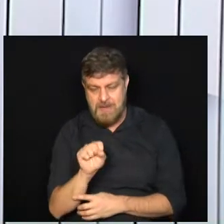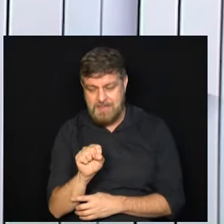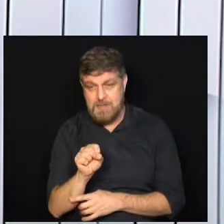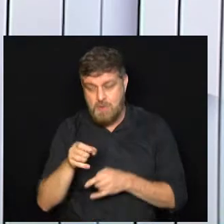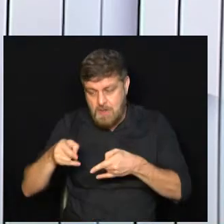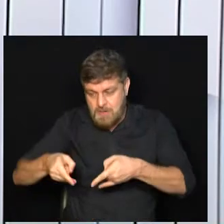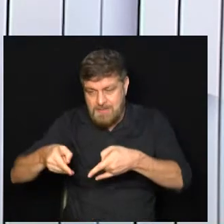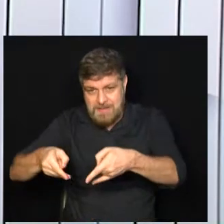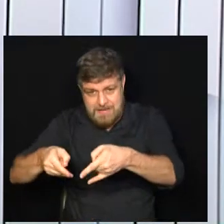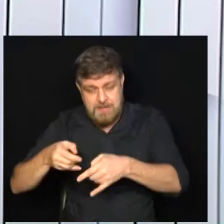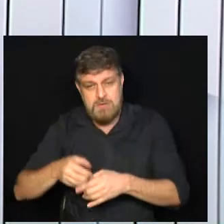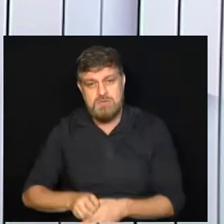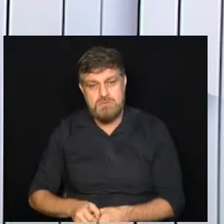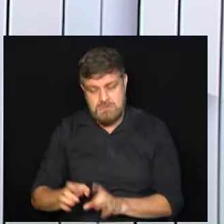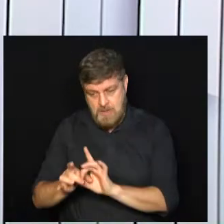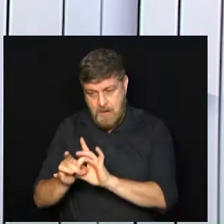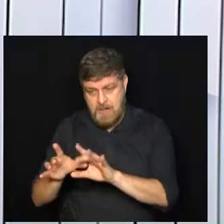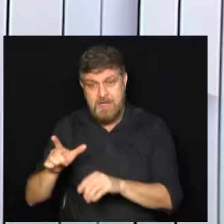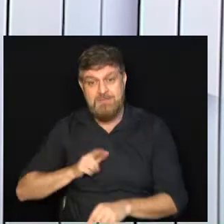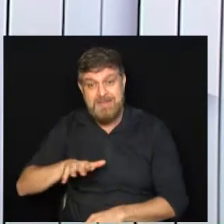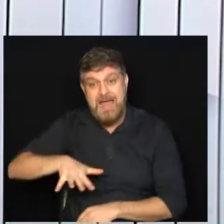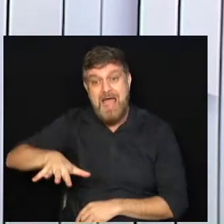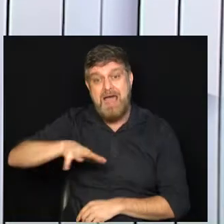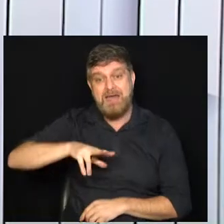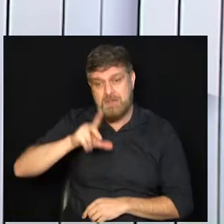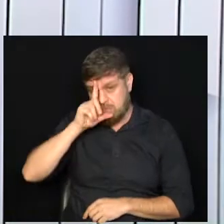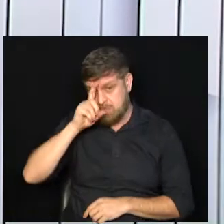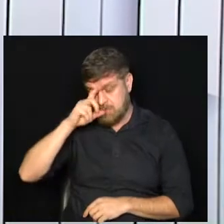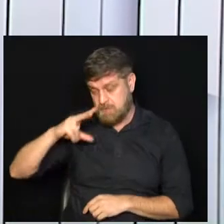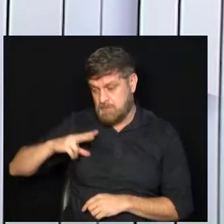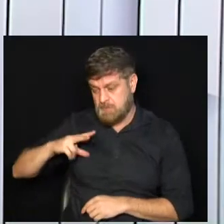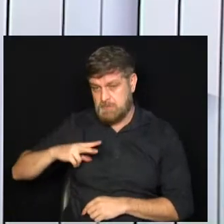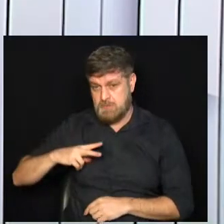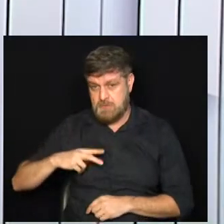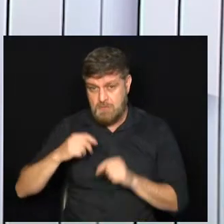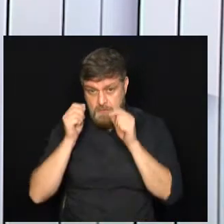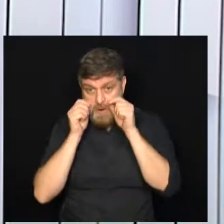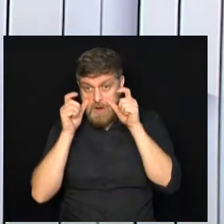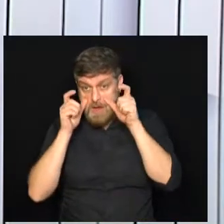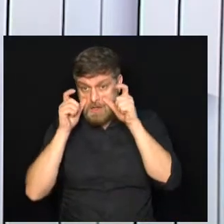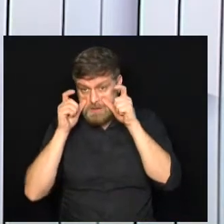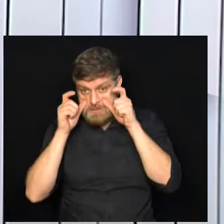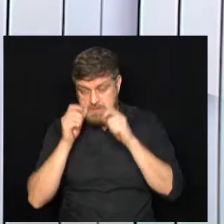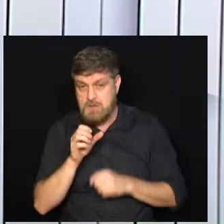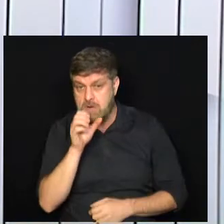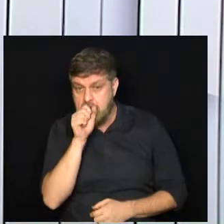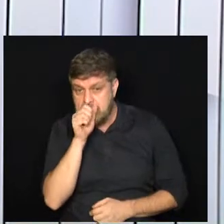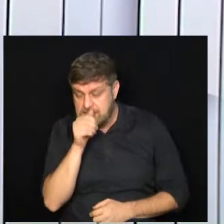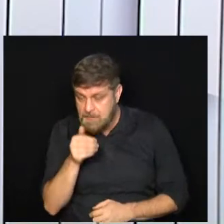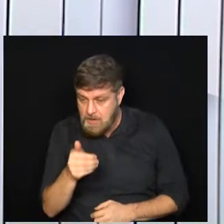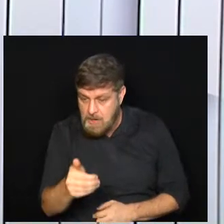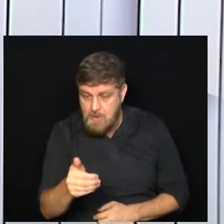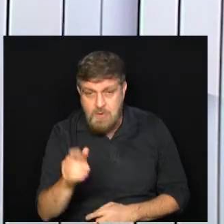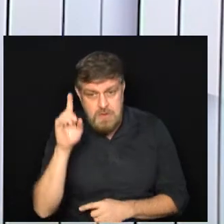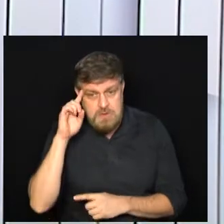leitos vagos na rede particular. E atenção, hein? Neste sábado, dia 22, a Prefeitura